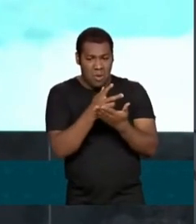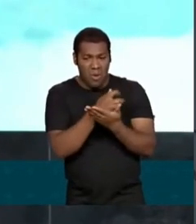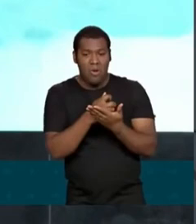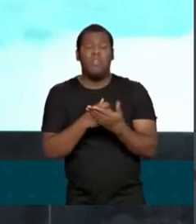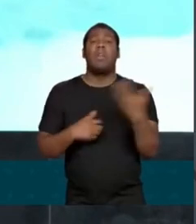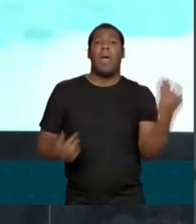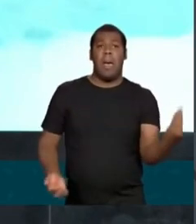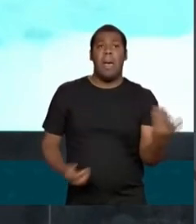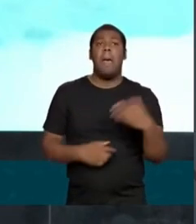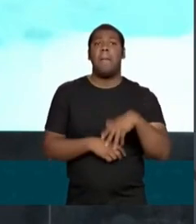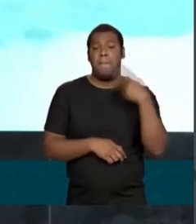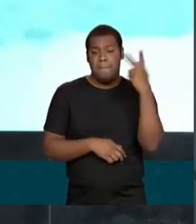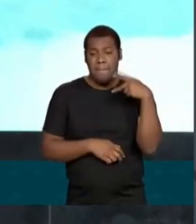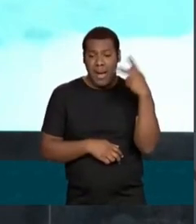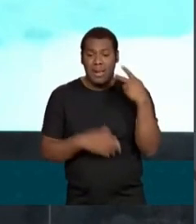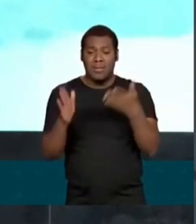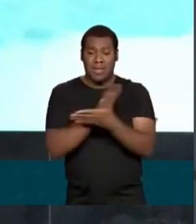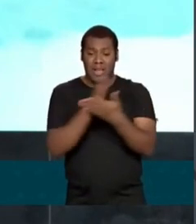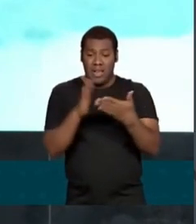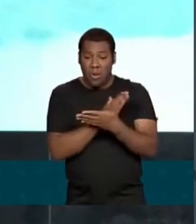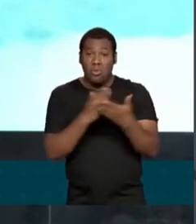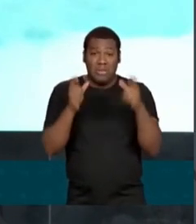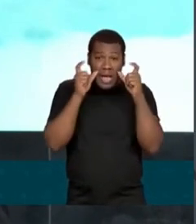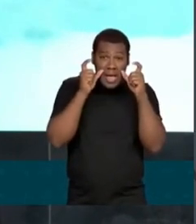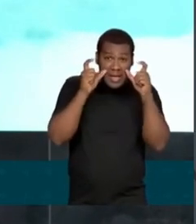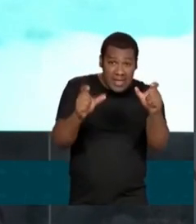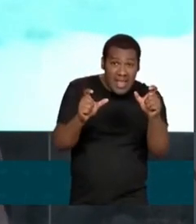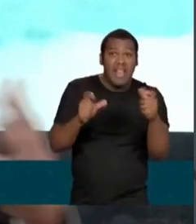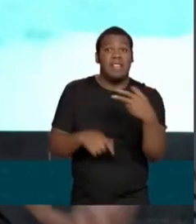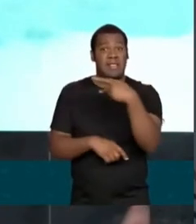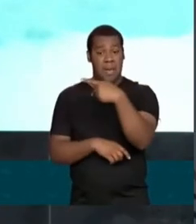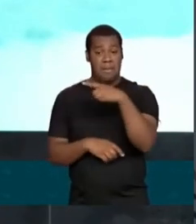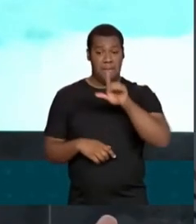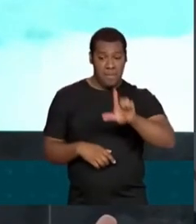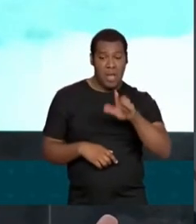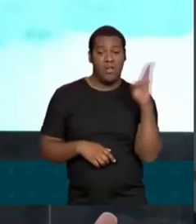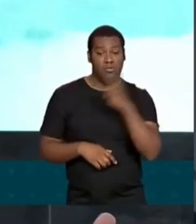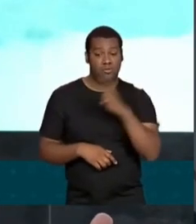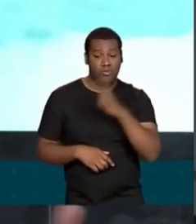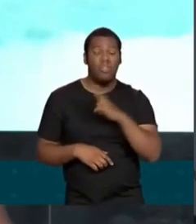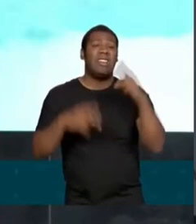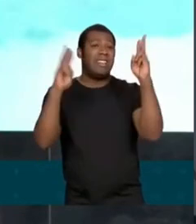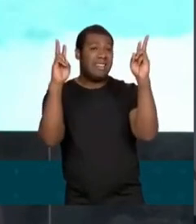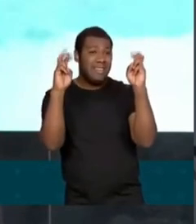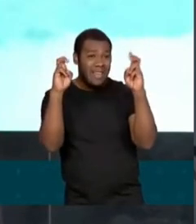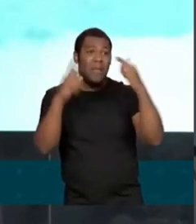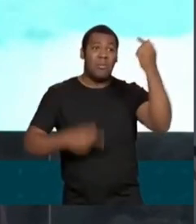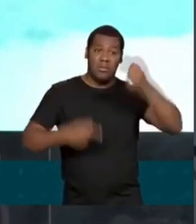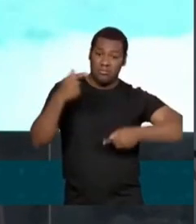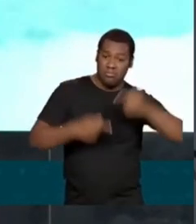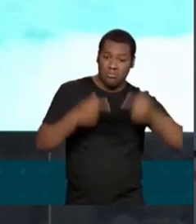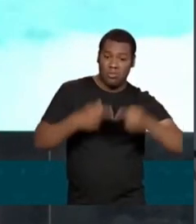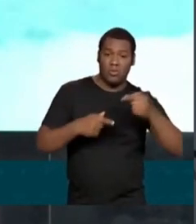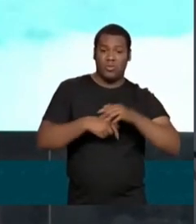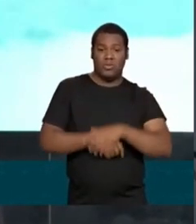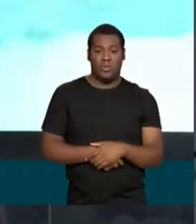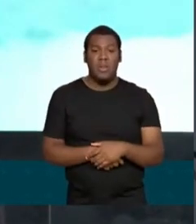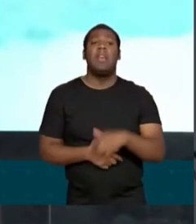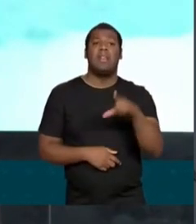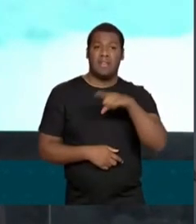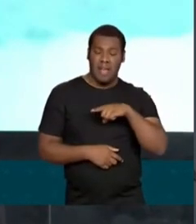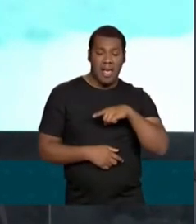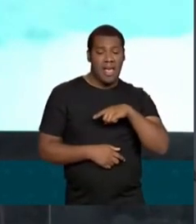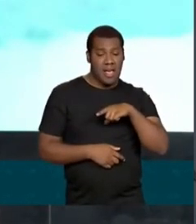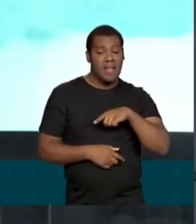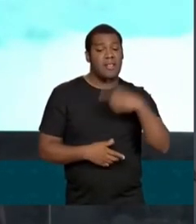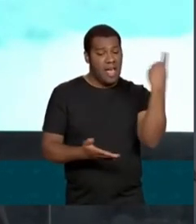fazem o seguinte ó isso aqui a gente pode tramitar mais rápido ainda com pele de urgência não é um tema que vá gerar tanto debate né então a cor